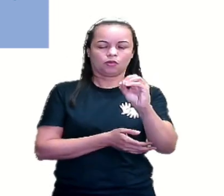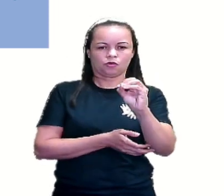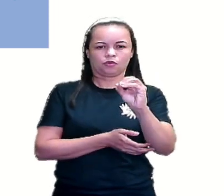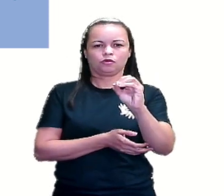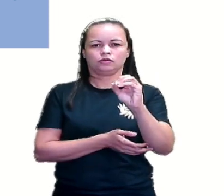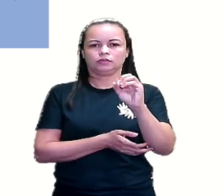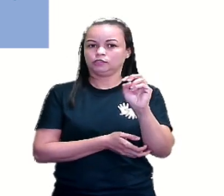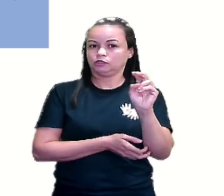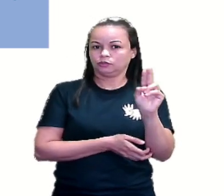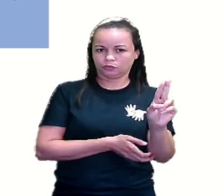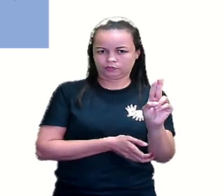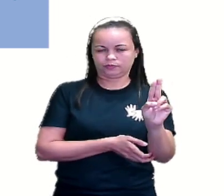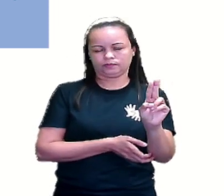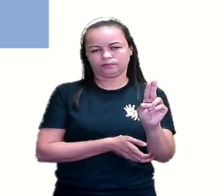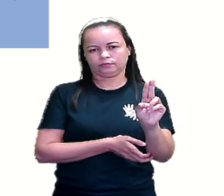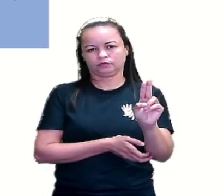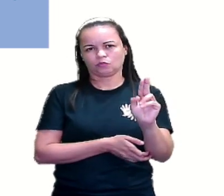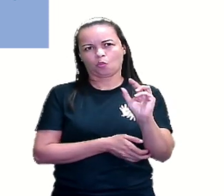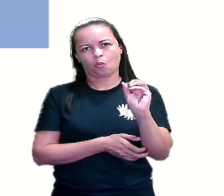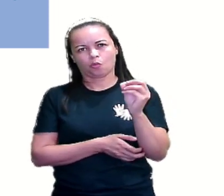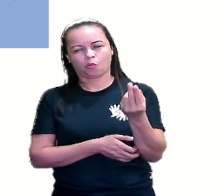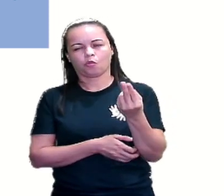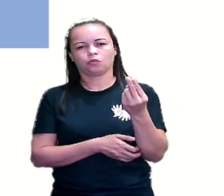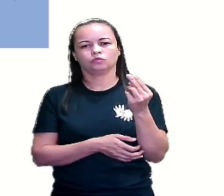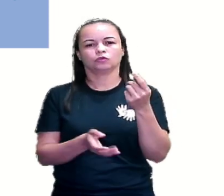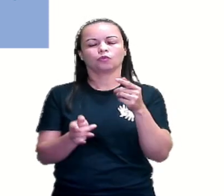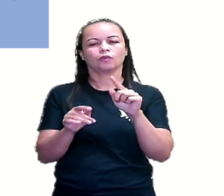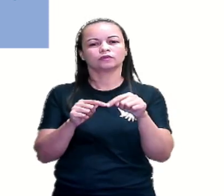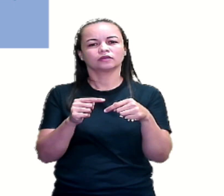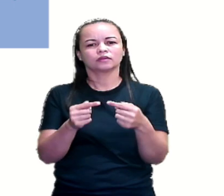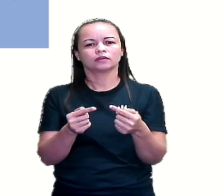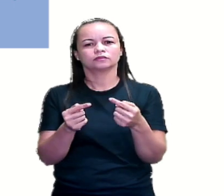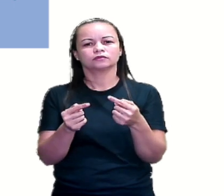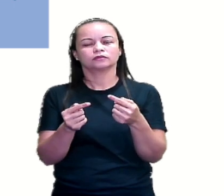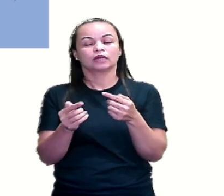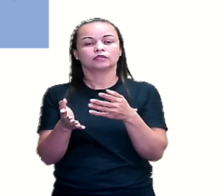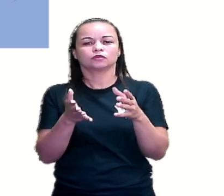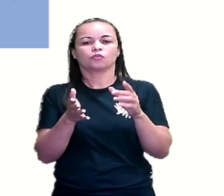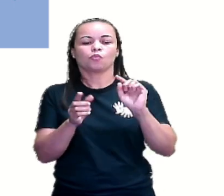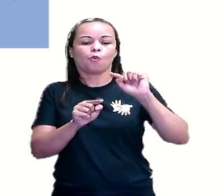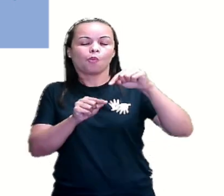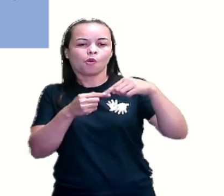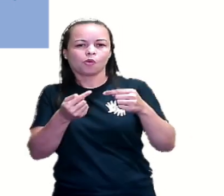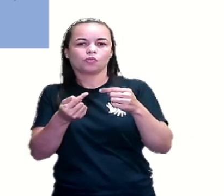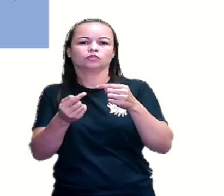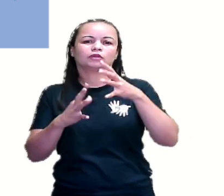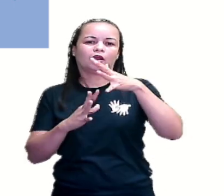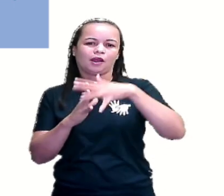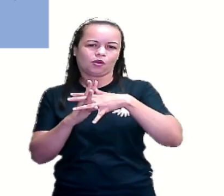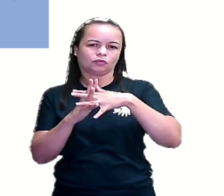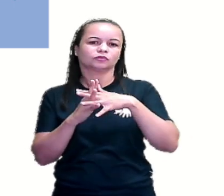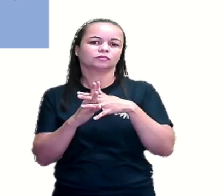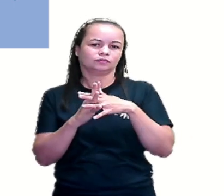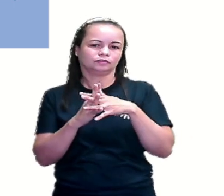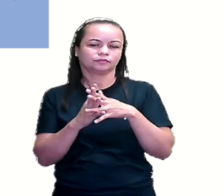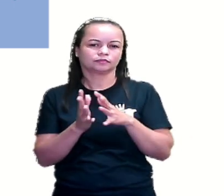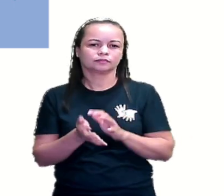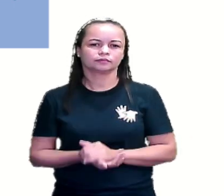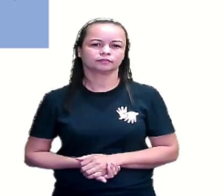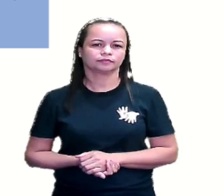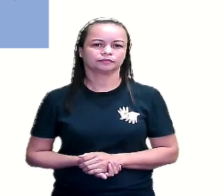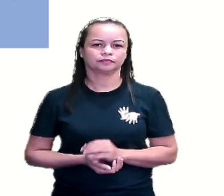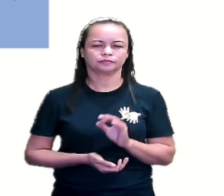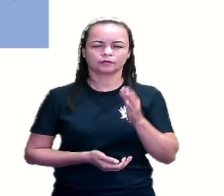U, ou quando está agrupada com outra consoante, certo? Para